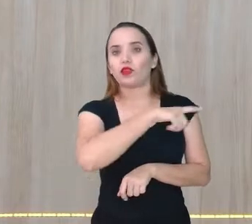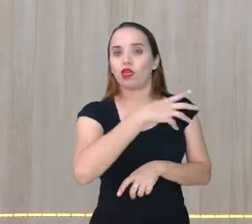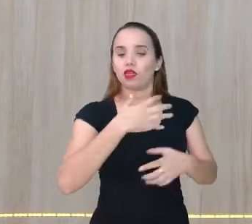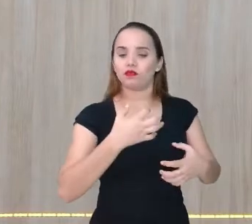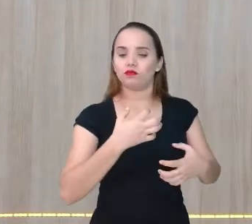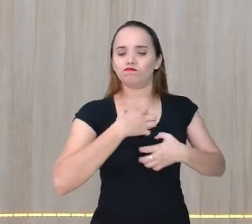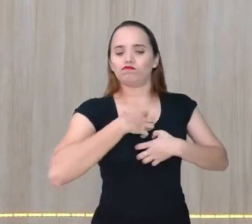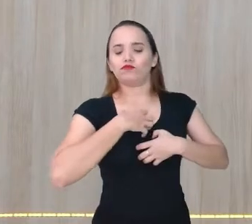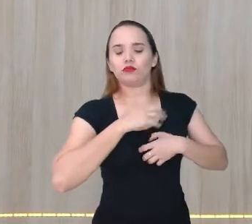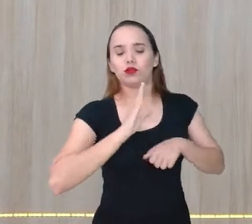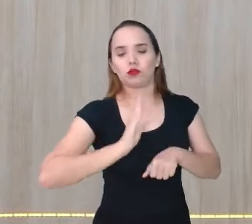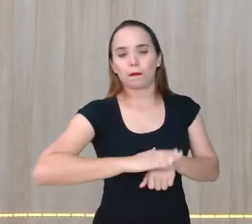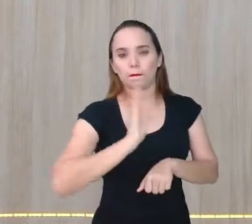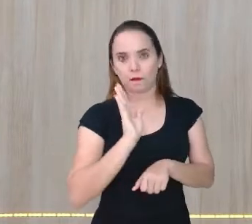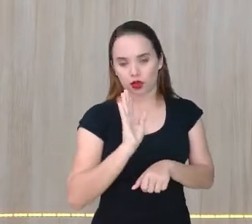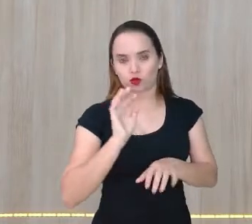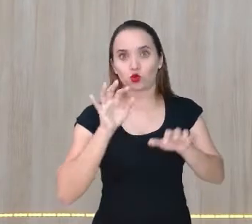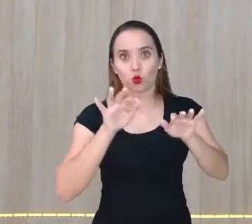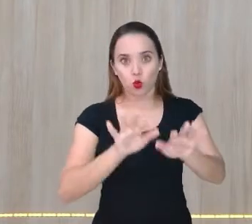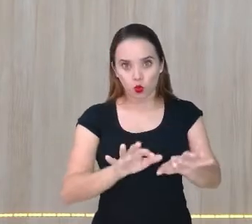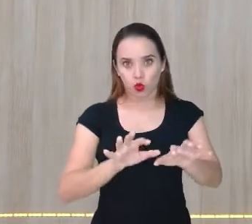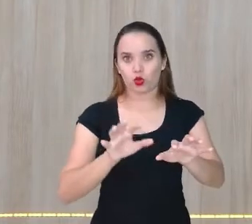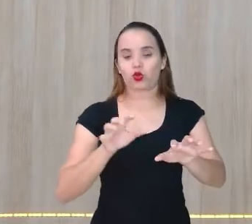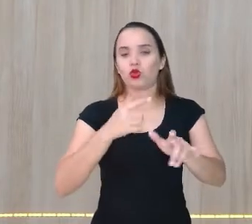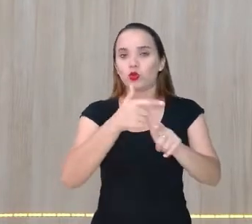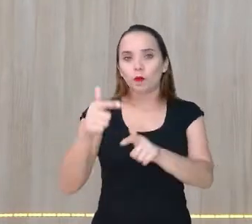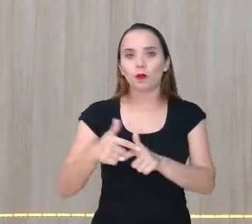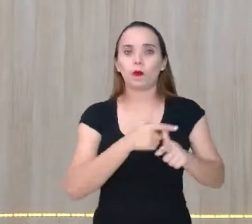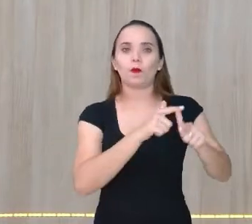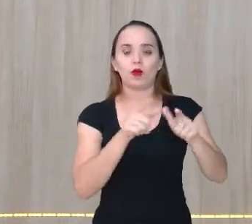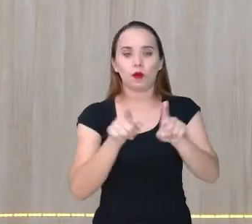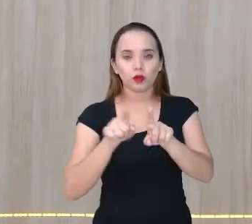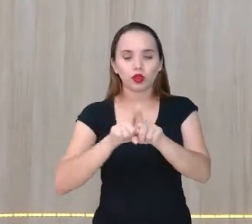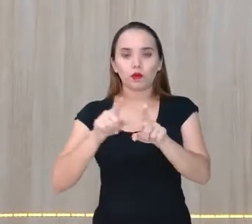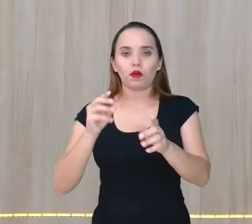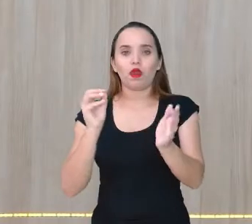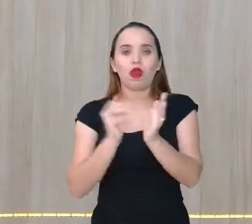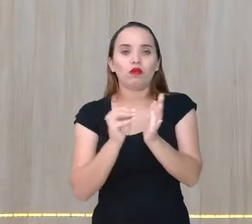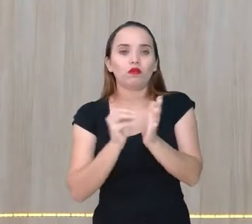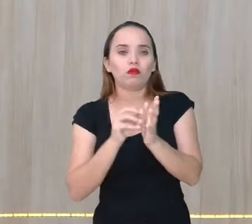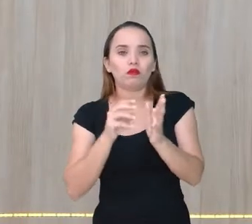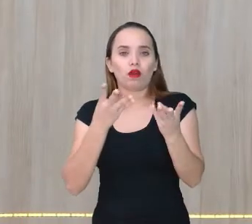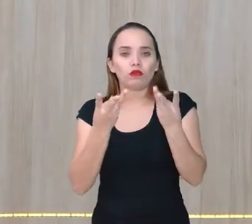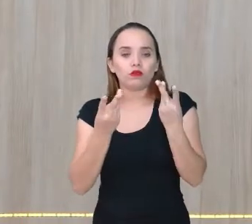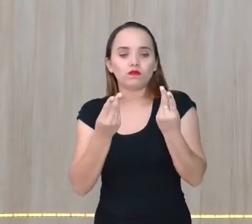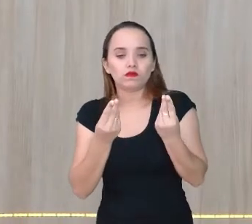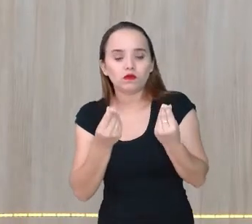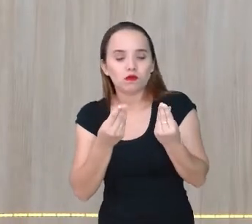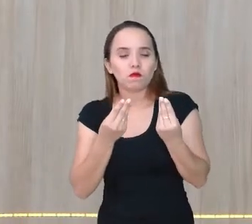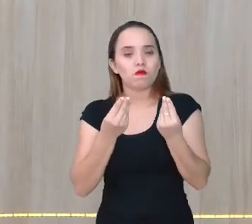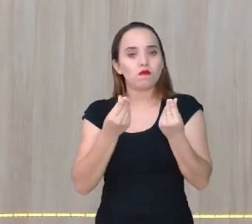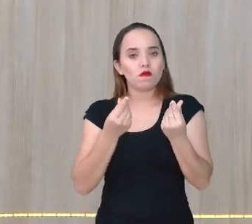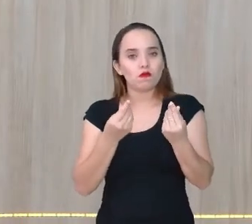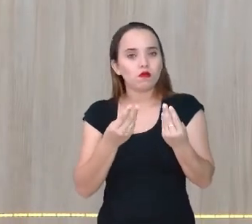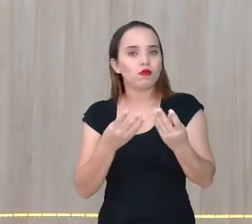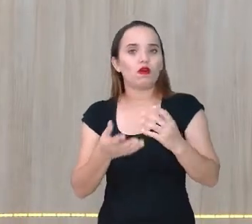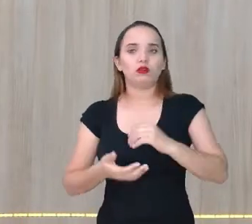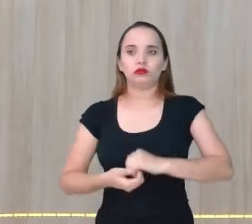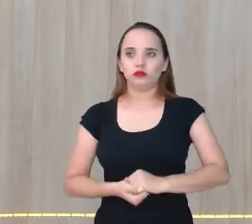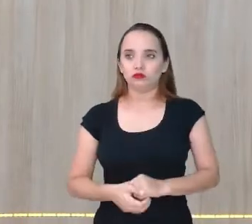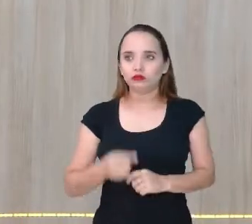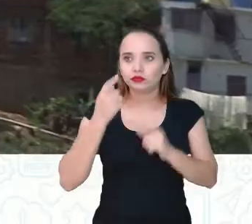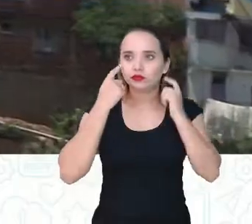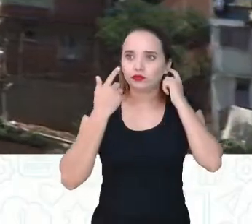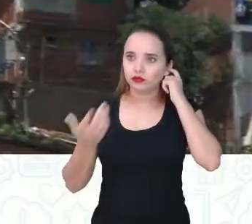impactada com toda essa problemática e falta de olhar cuidadoso com o nosso meio ambiente. Olhem aí no slide